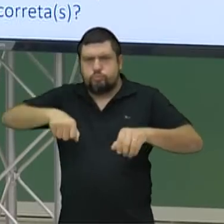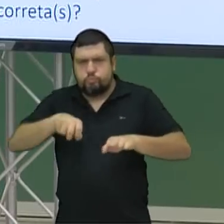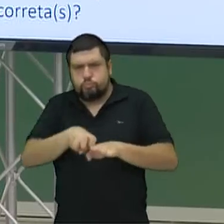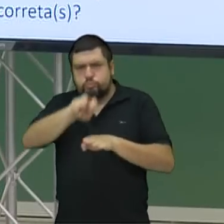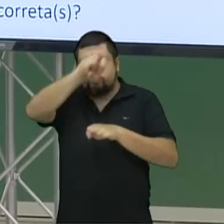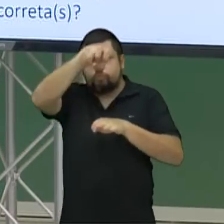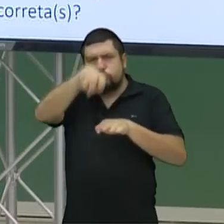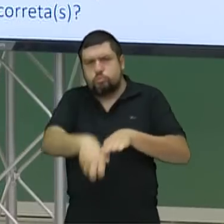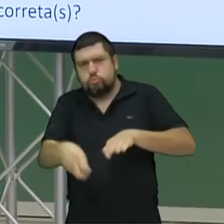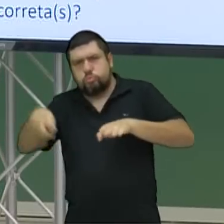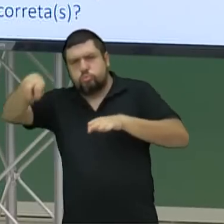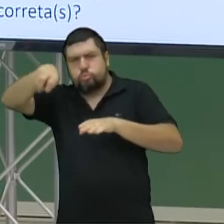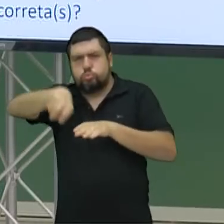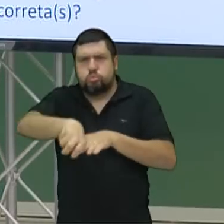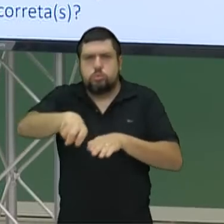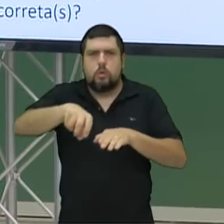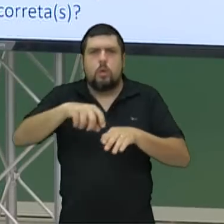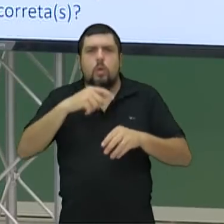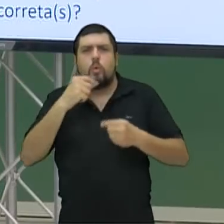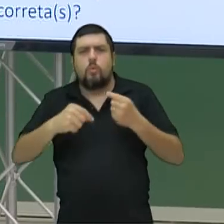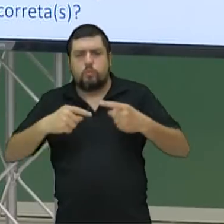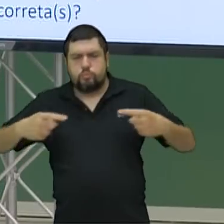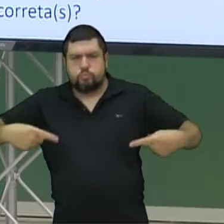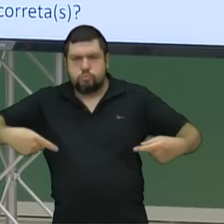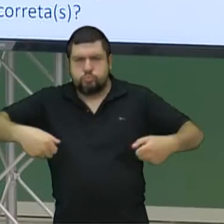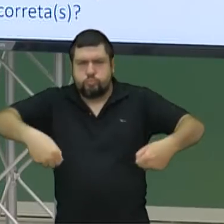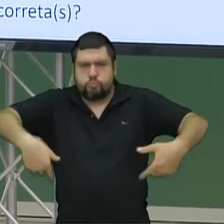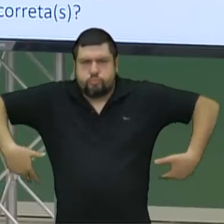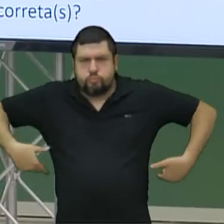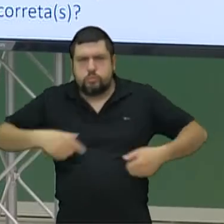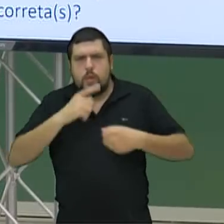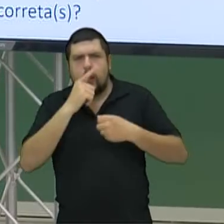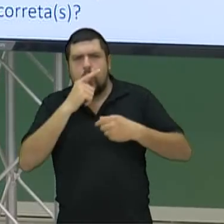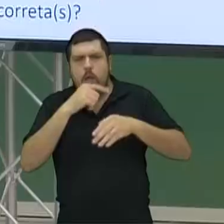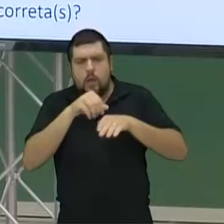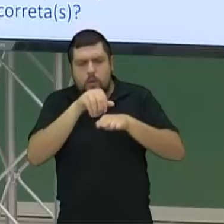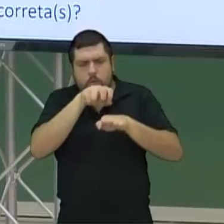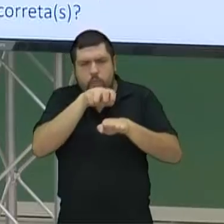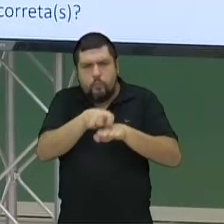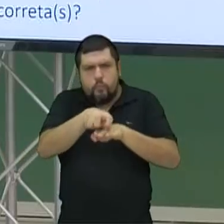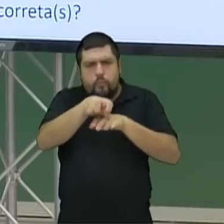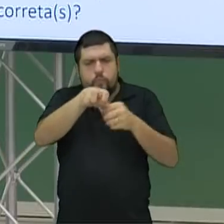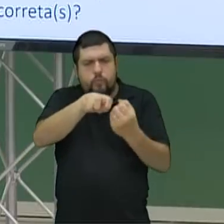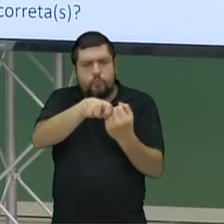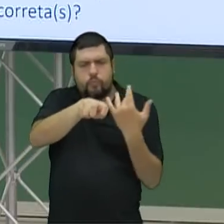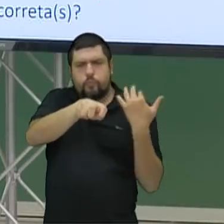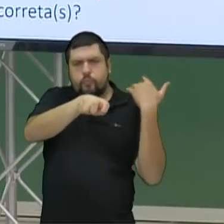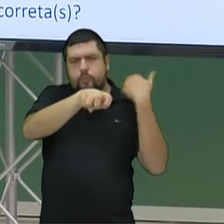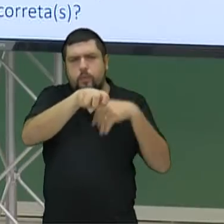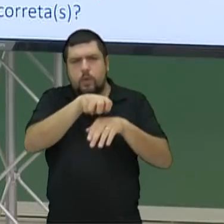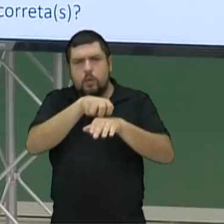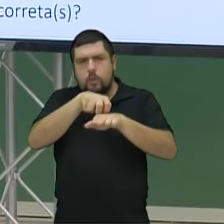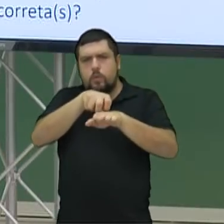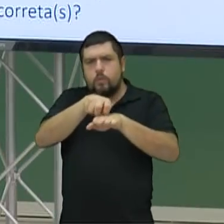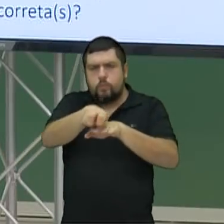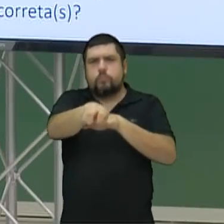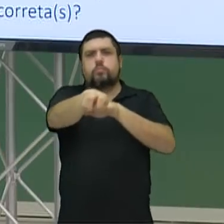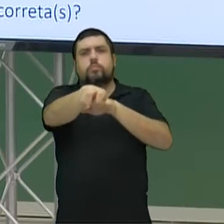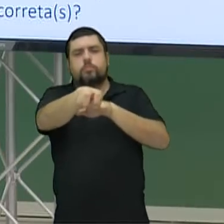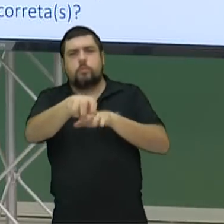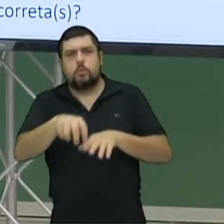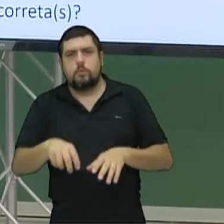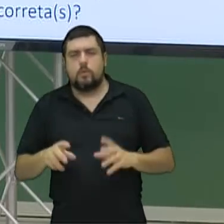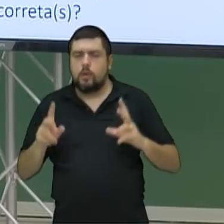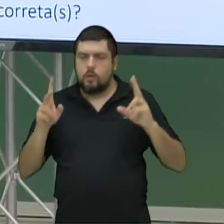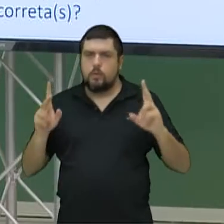o jet ski, o barco, o jet ski, vai para frente. Certo? Você está simplesmente fazendo ação e reação. Beleza,